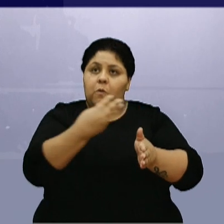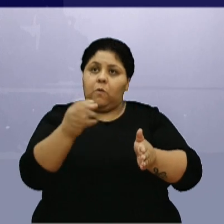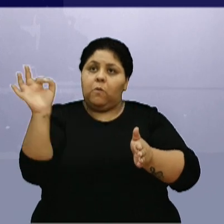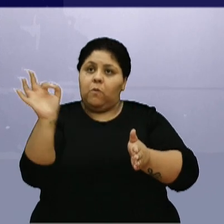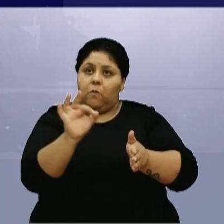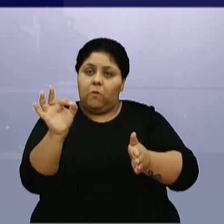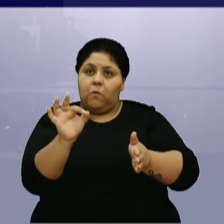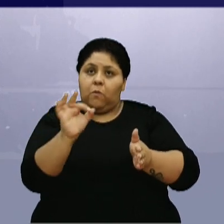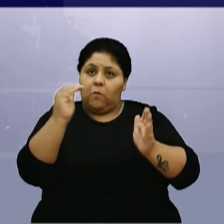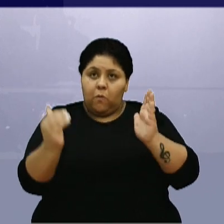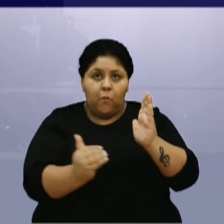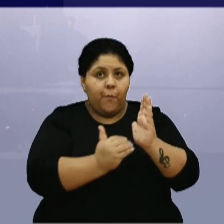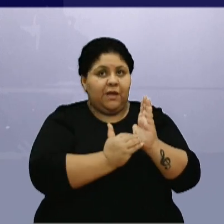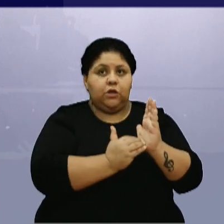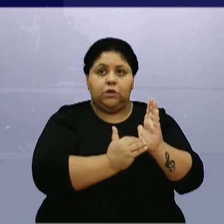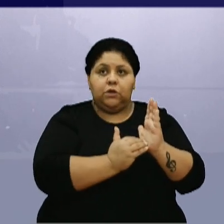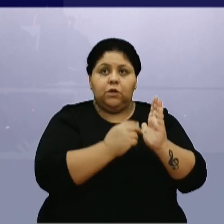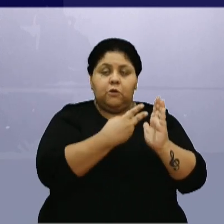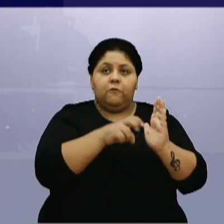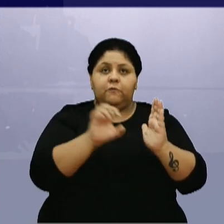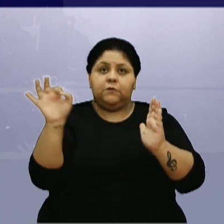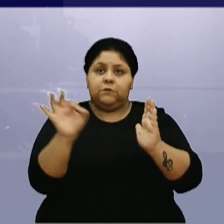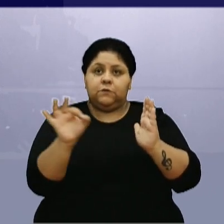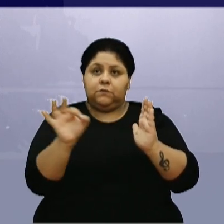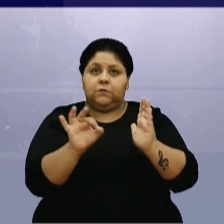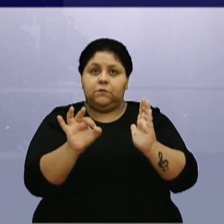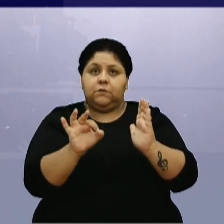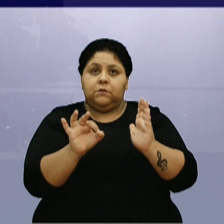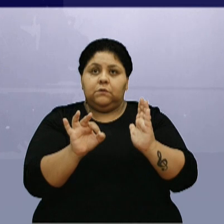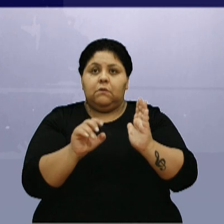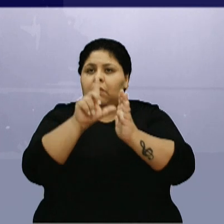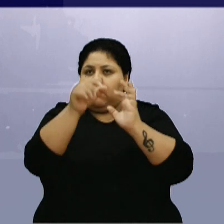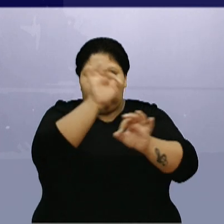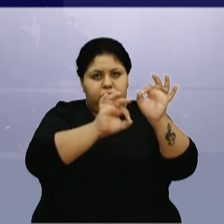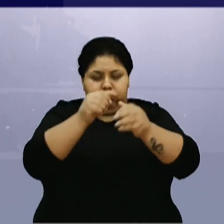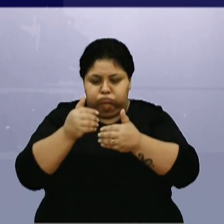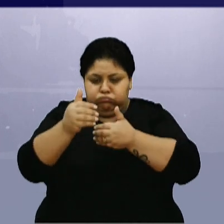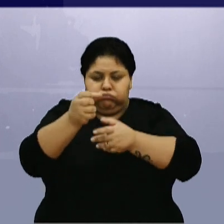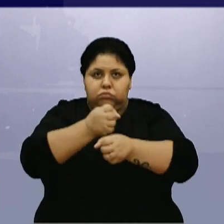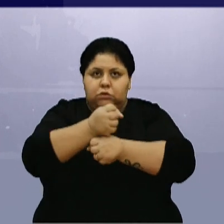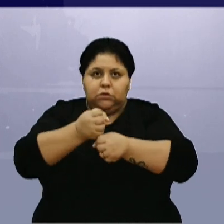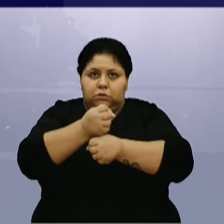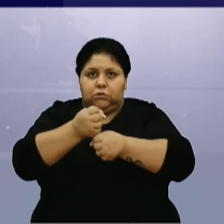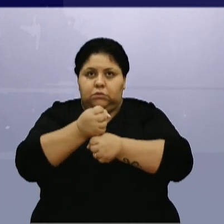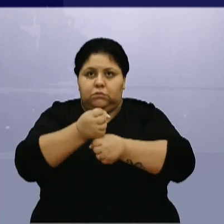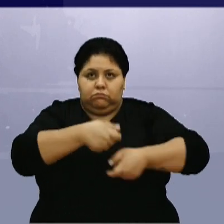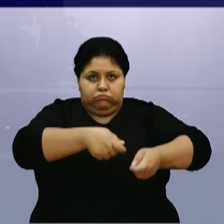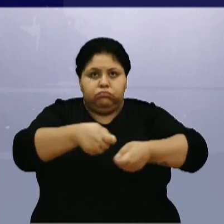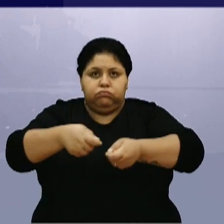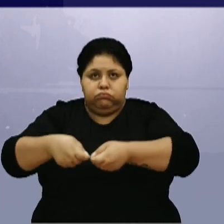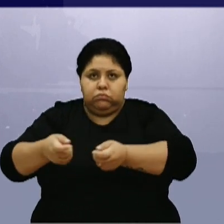18,33%. Percentual mínimo constitucional, 25%. Que ele vai se adequando durante o ano pelas provisões de despesa,